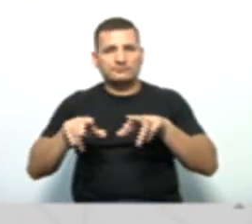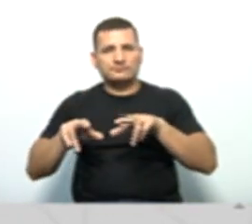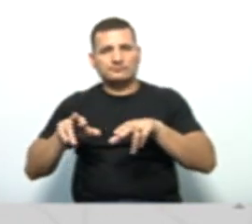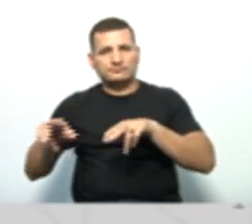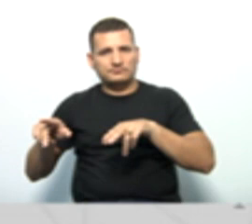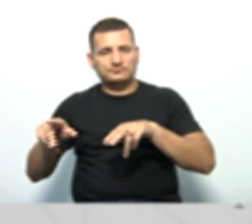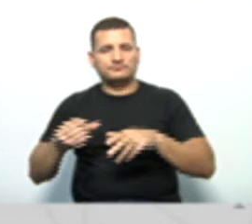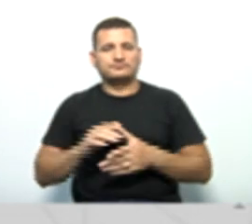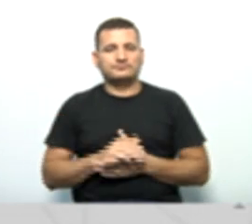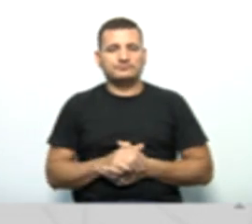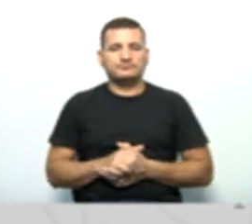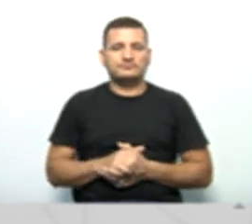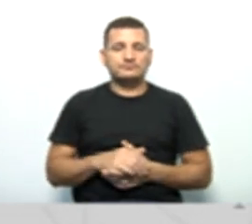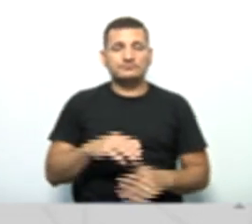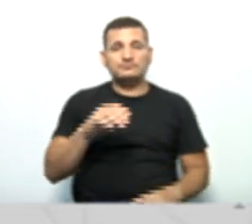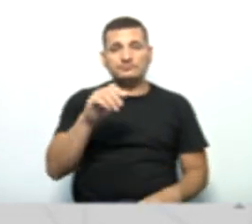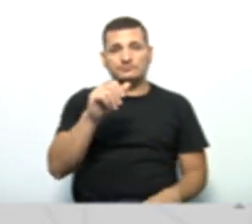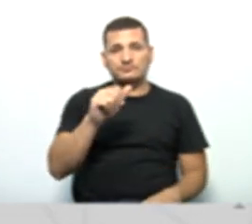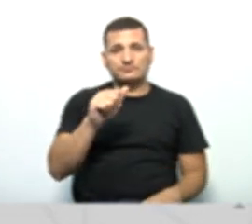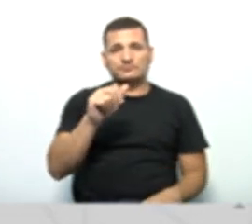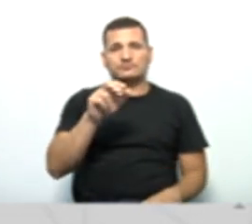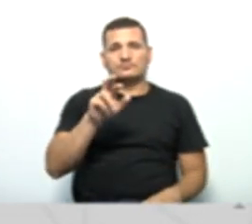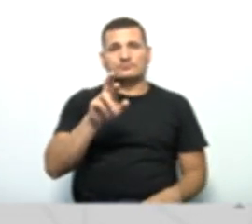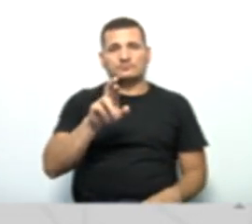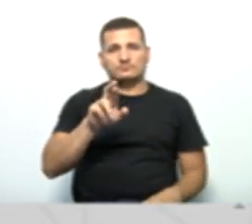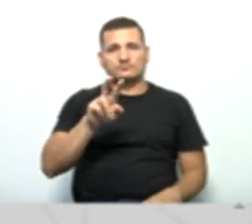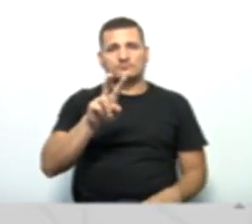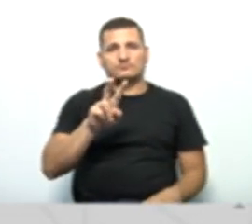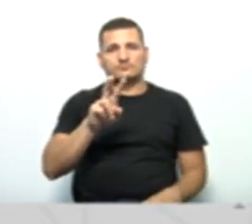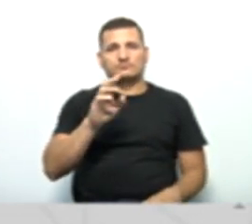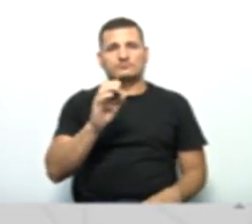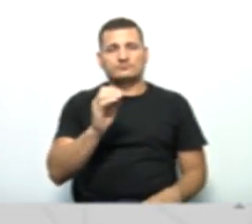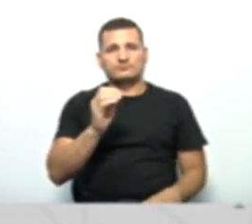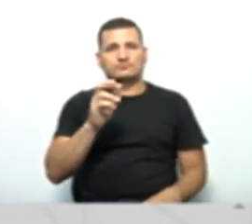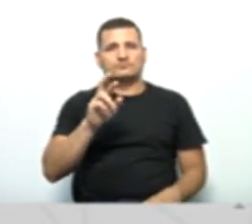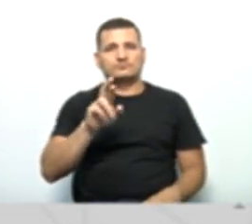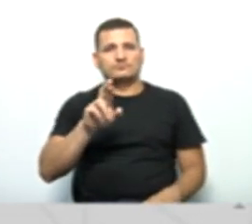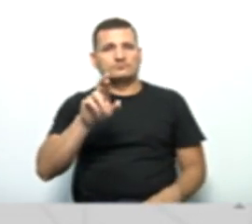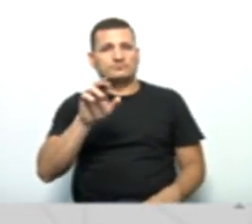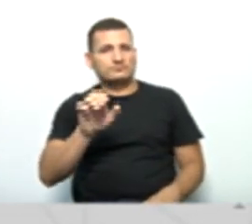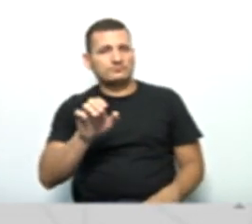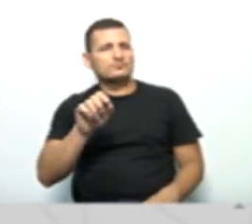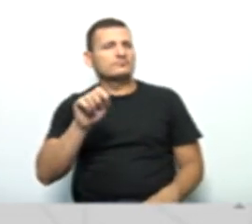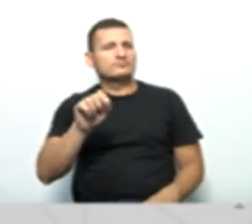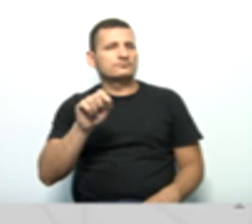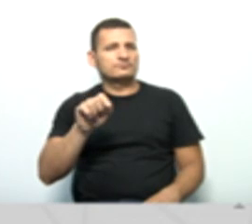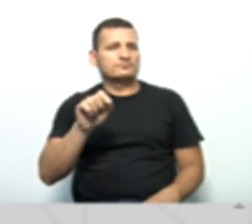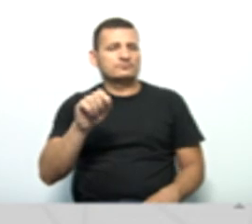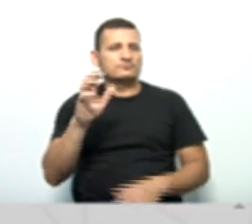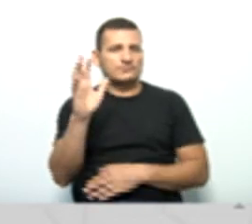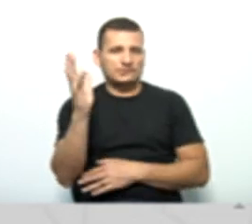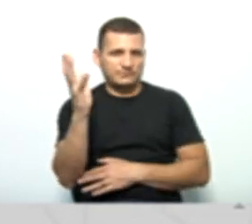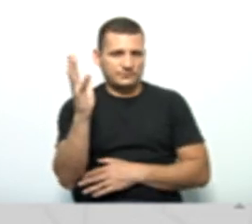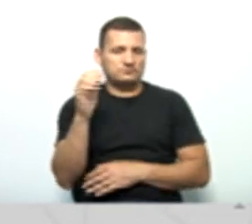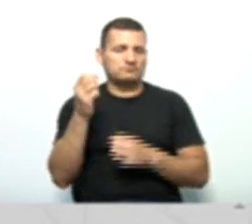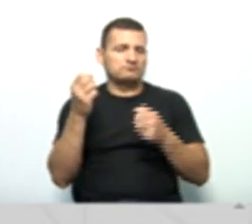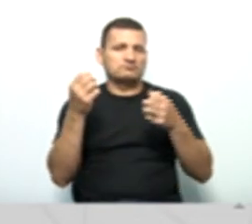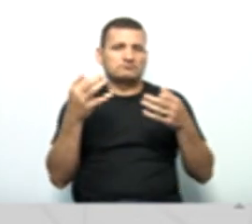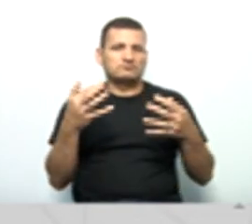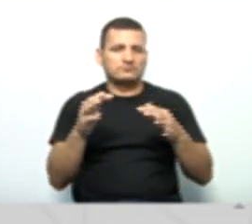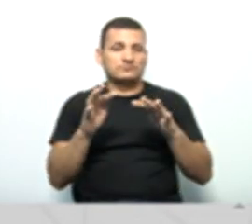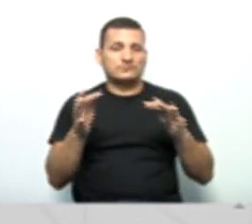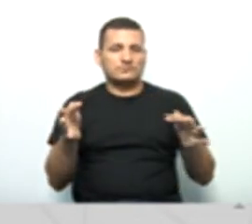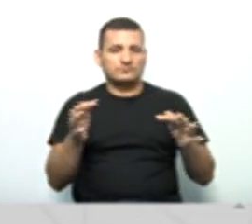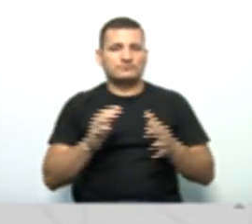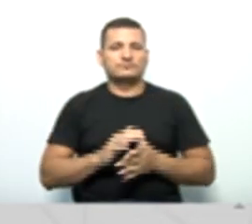E a árvore? A árvore, eu trouxe aqui um conceito simples de árvore e vou apresentar para vocês uma coisa que você já tem em casa,